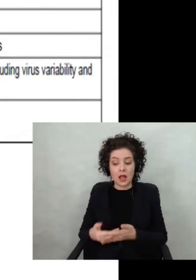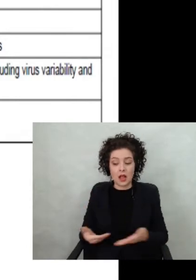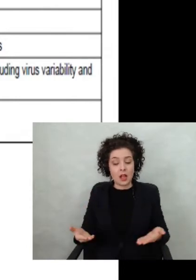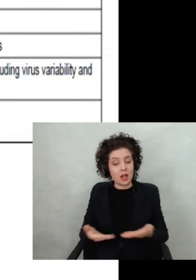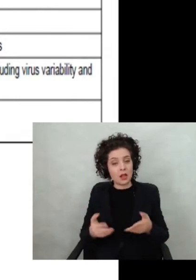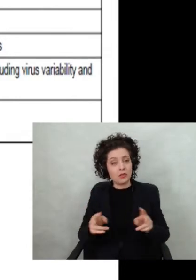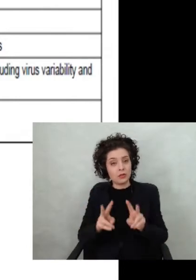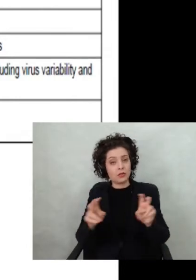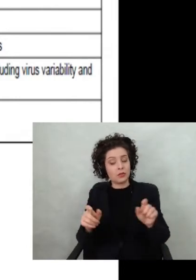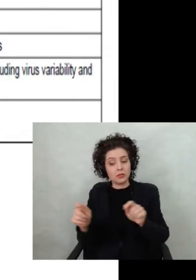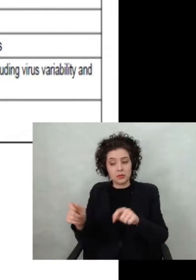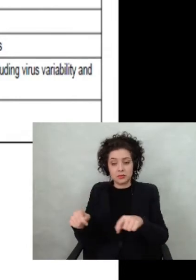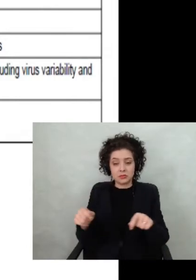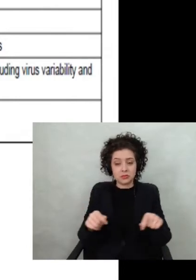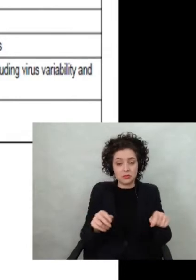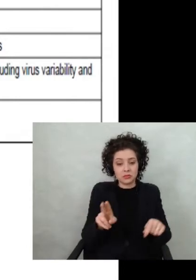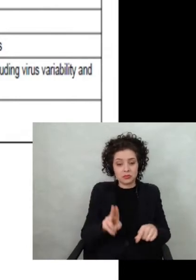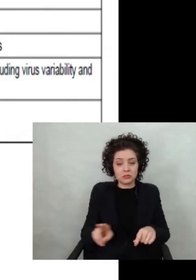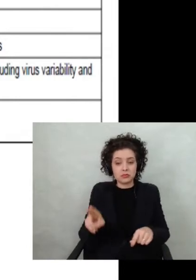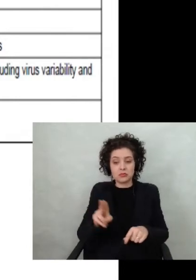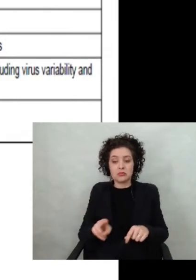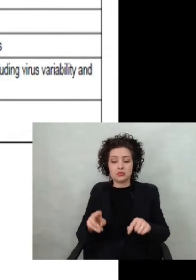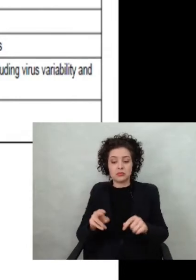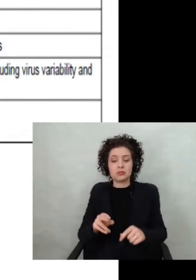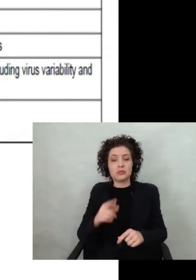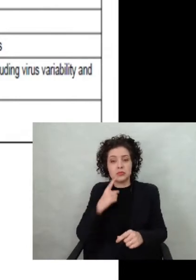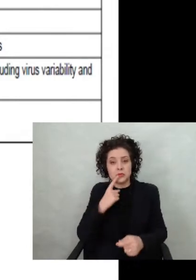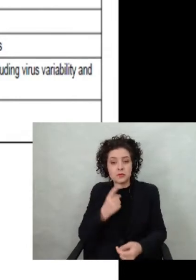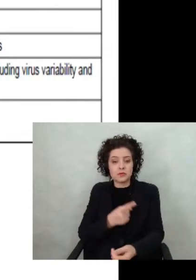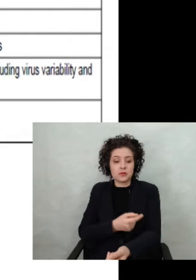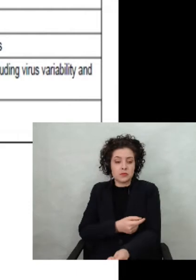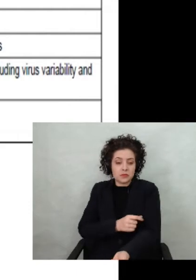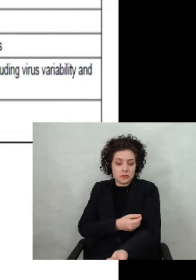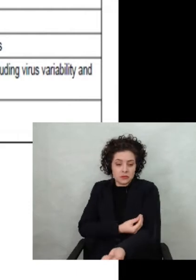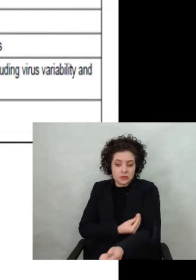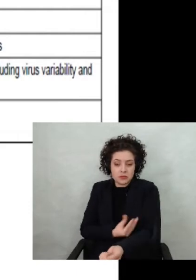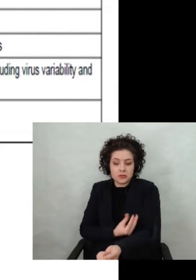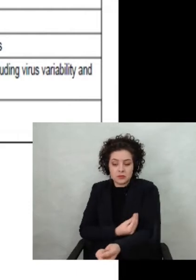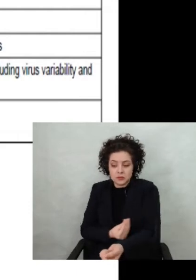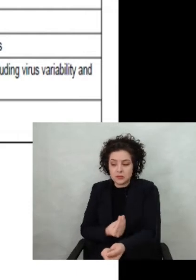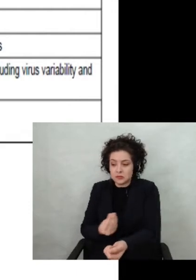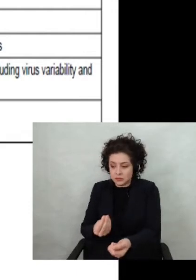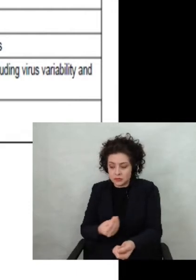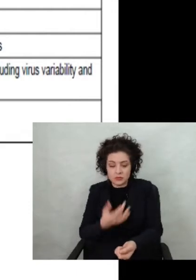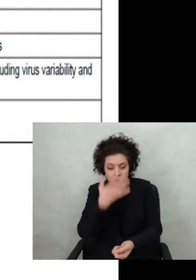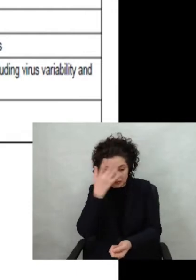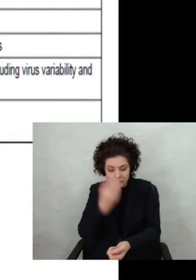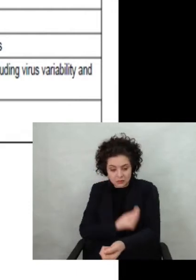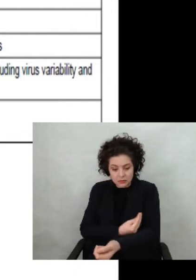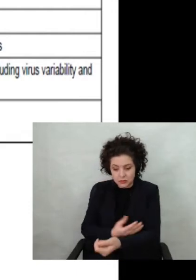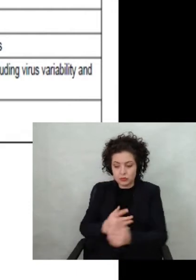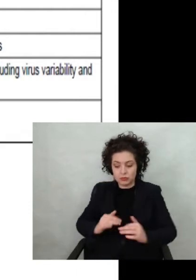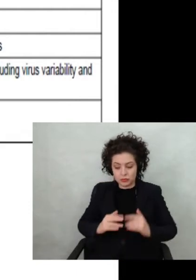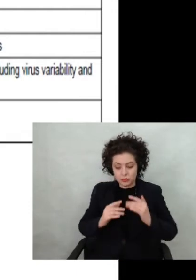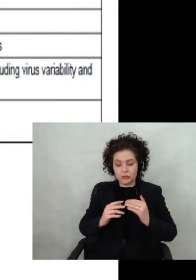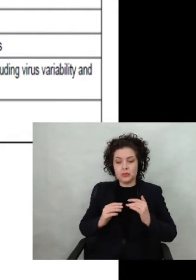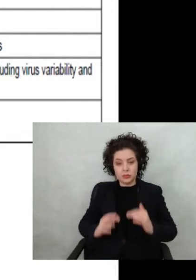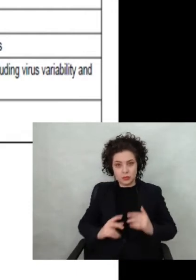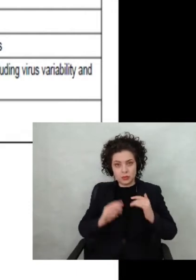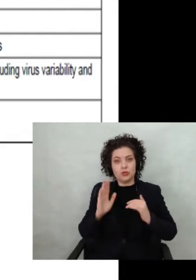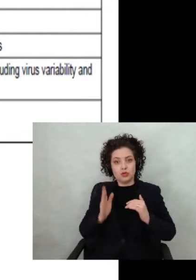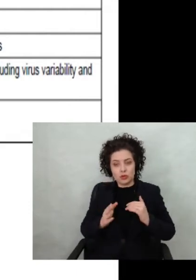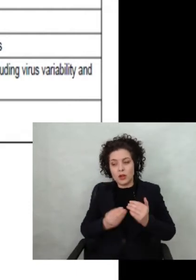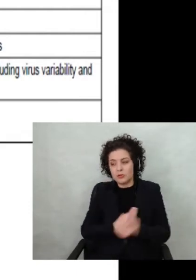possibilidade da utilização do plasma de doador convalescente numa situação onde ainda não existe um tratamento efetivo